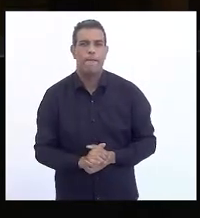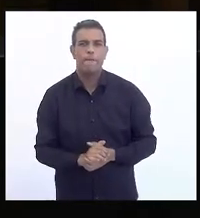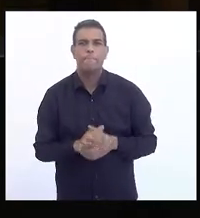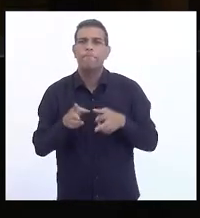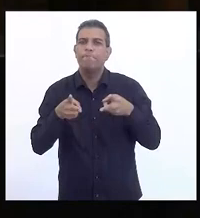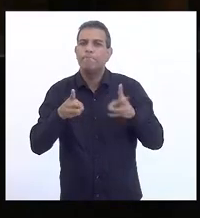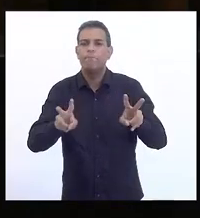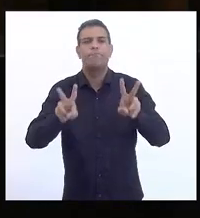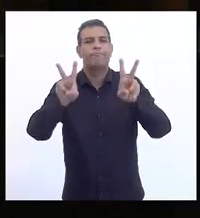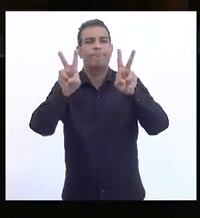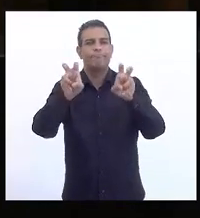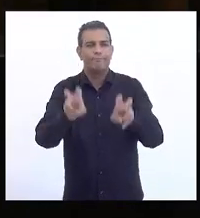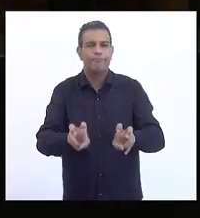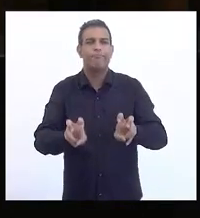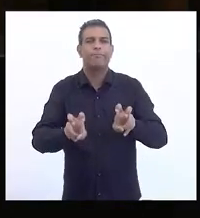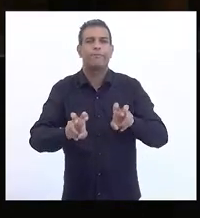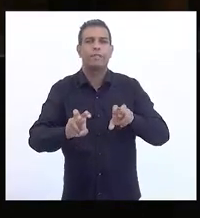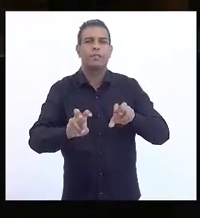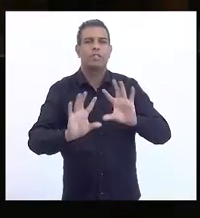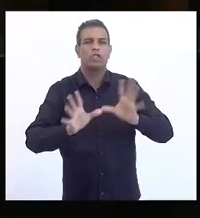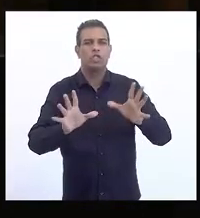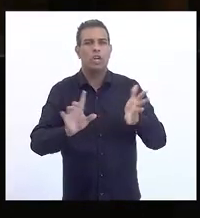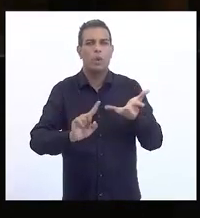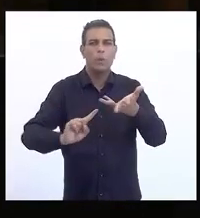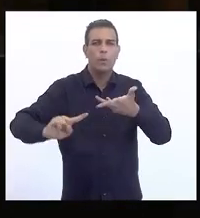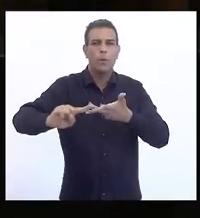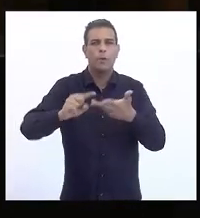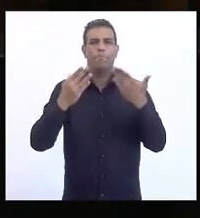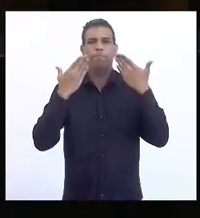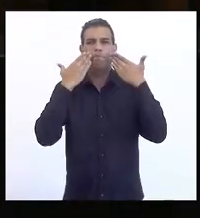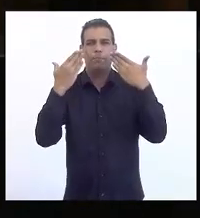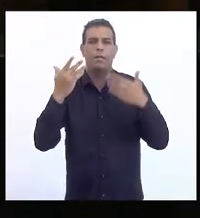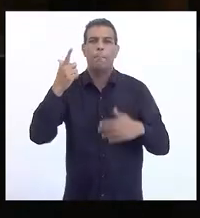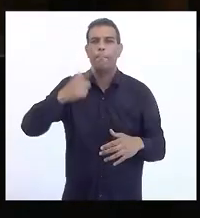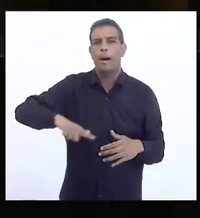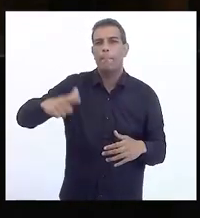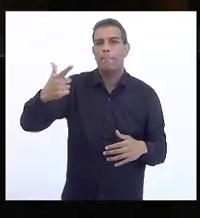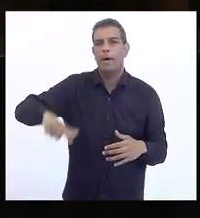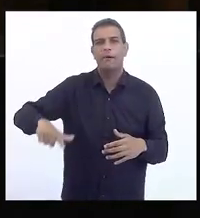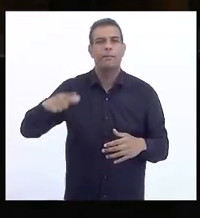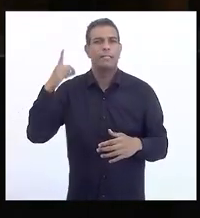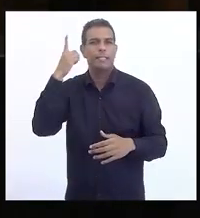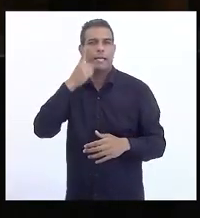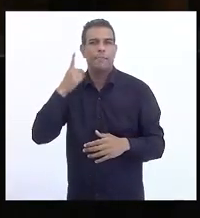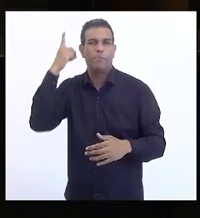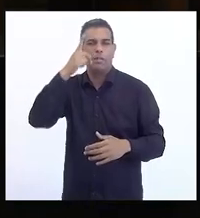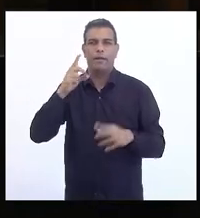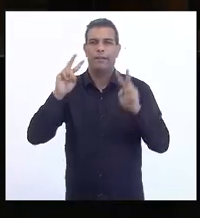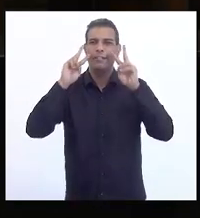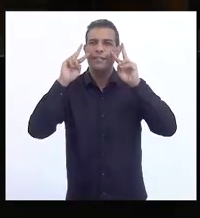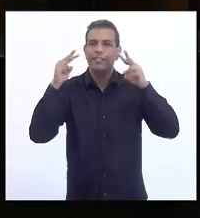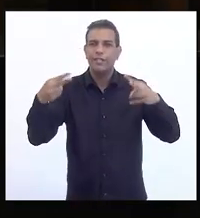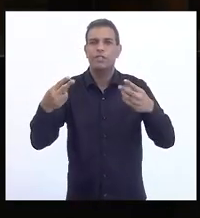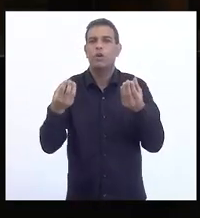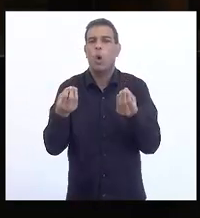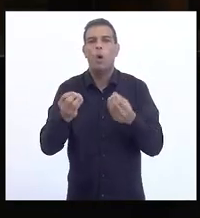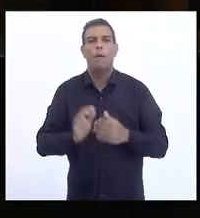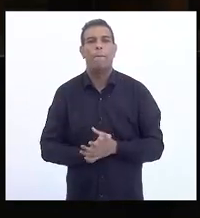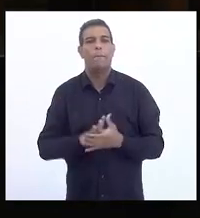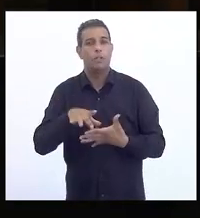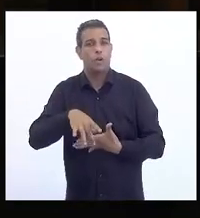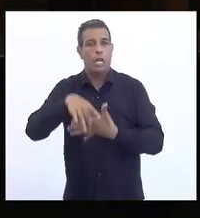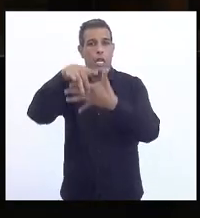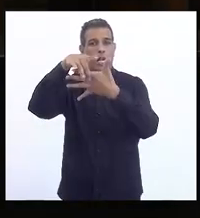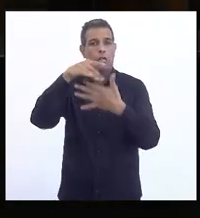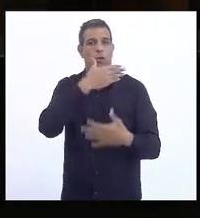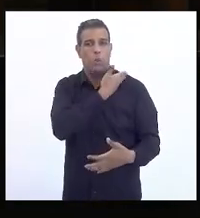certamente de algumas questões técnicas que já foram aqui apresentadas por outros parlamentares. Na qualidade de líder do